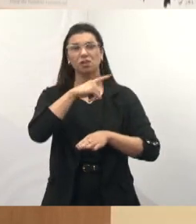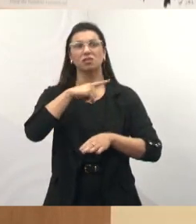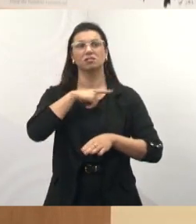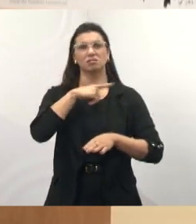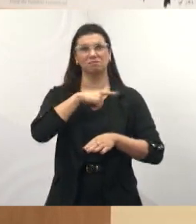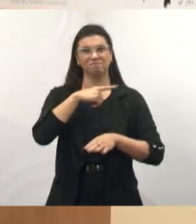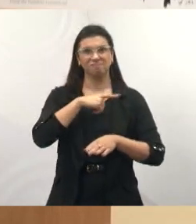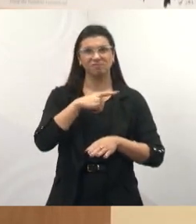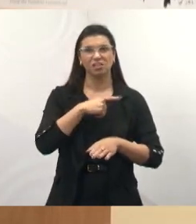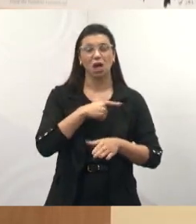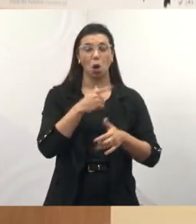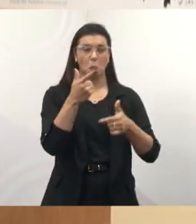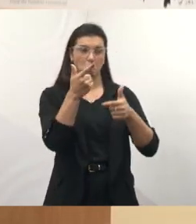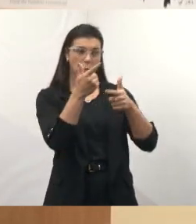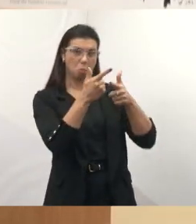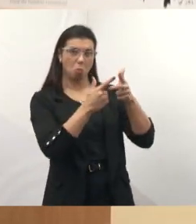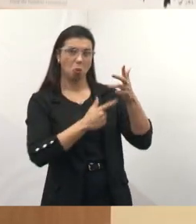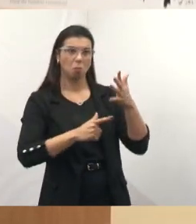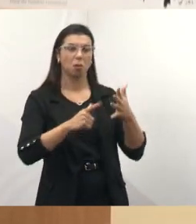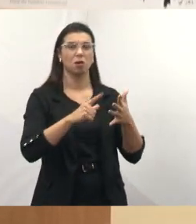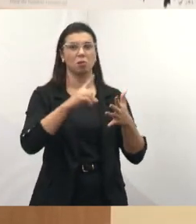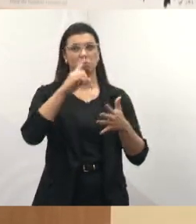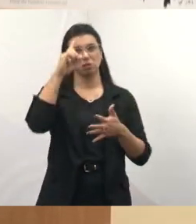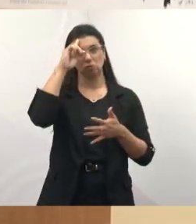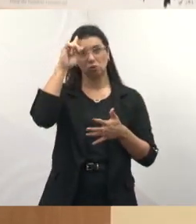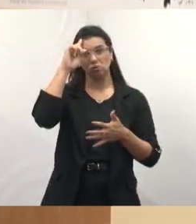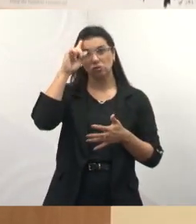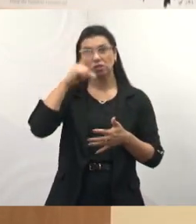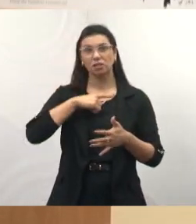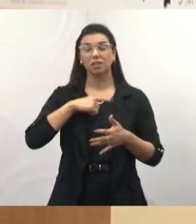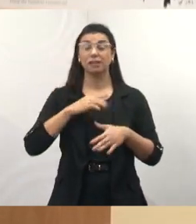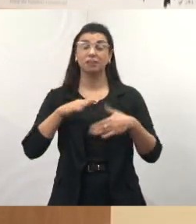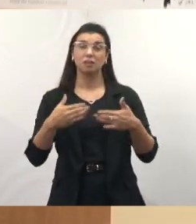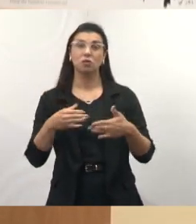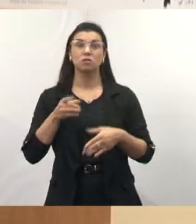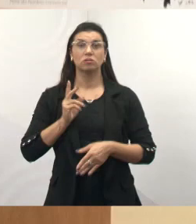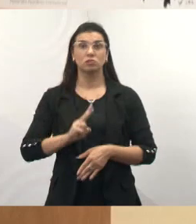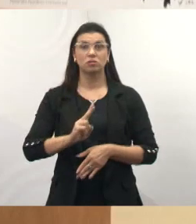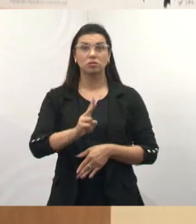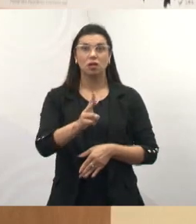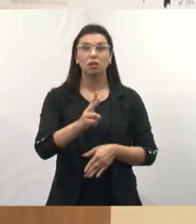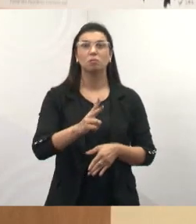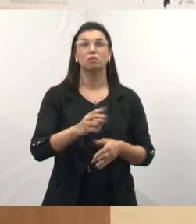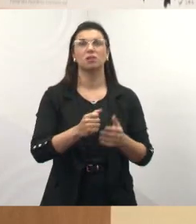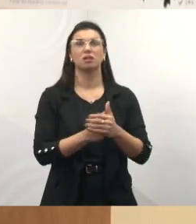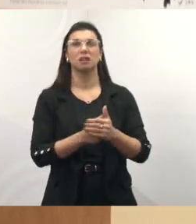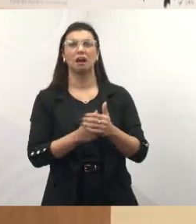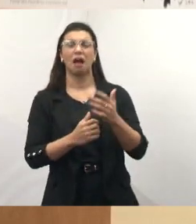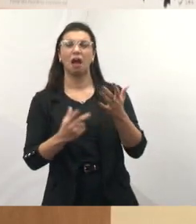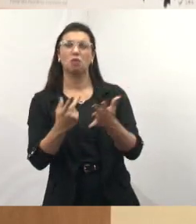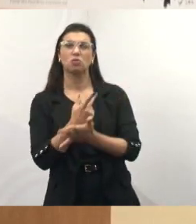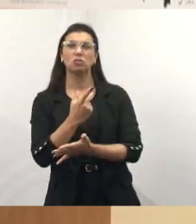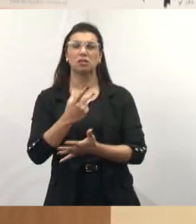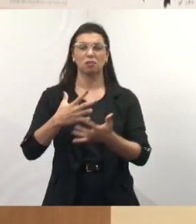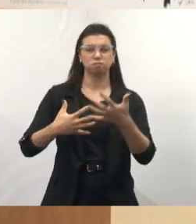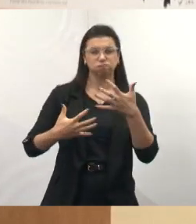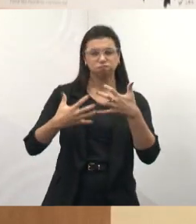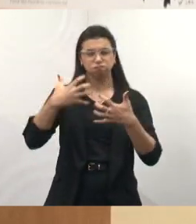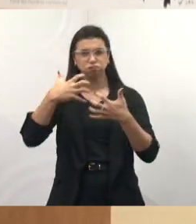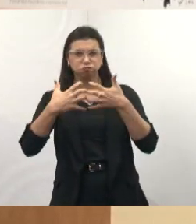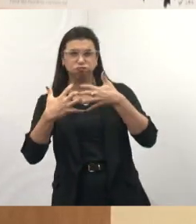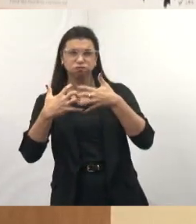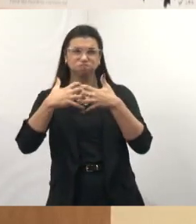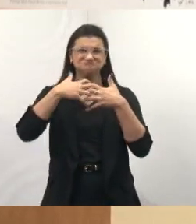temos, com os problemas que acontecem no dia a dia. Então, sempre haverá essa discrepância entre o mundo